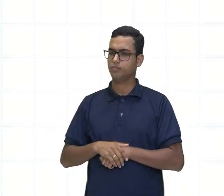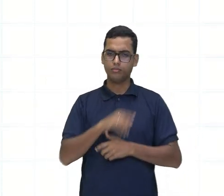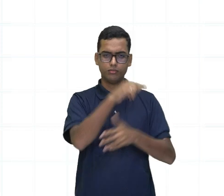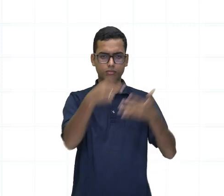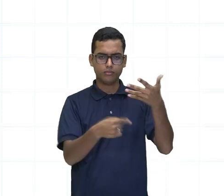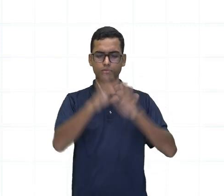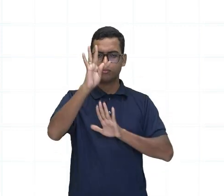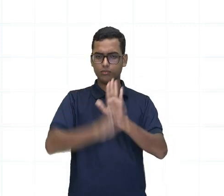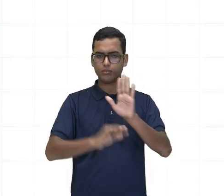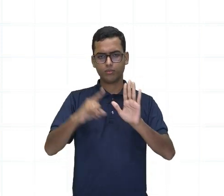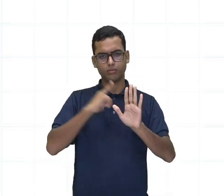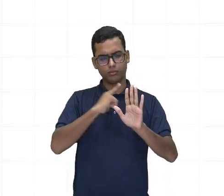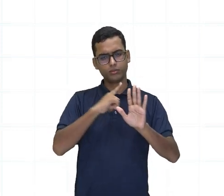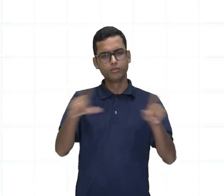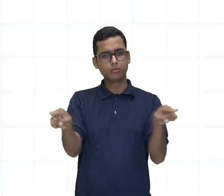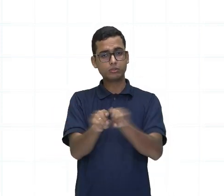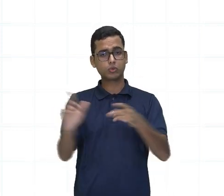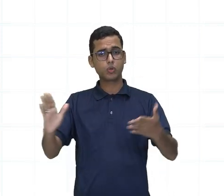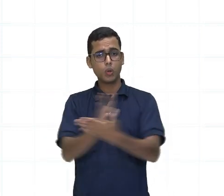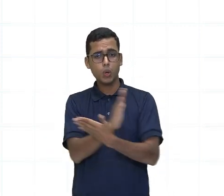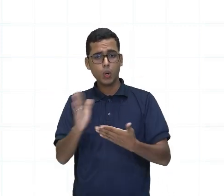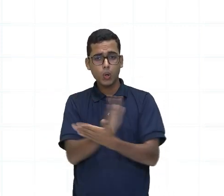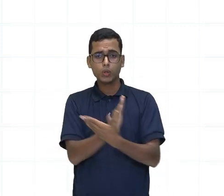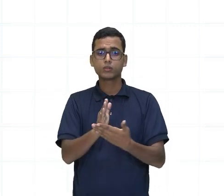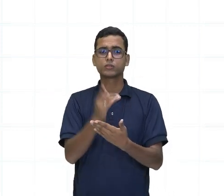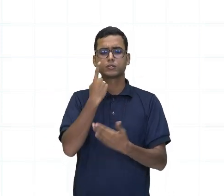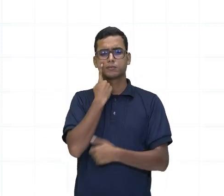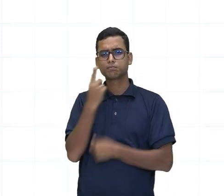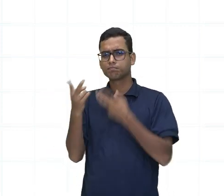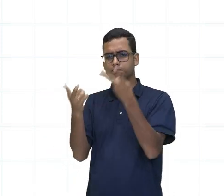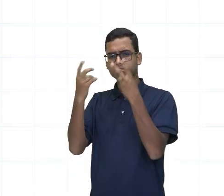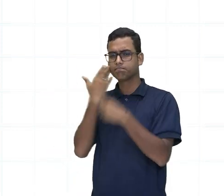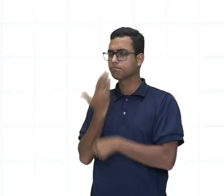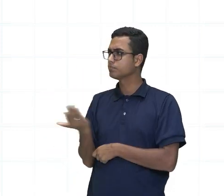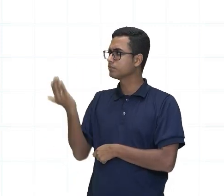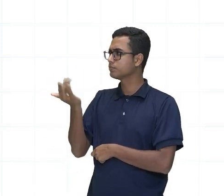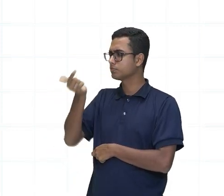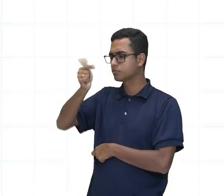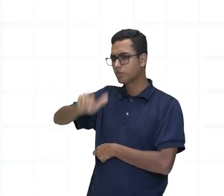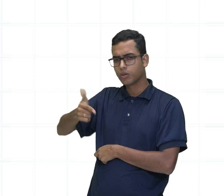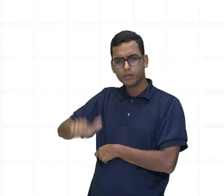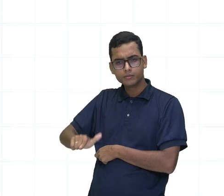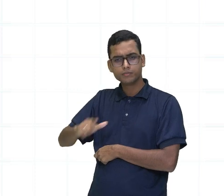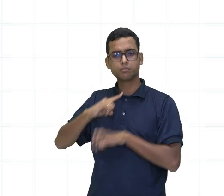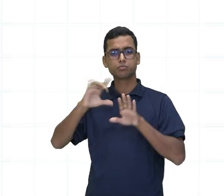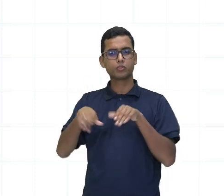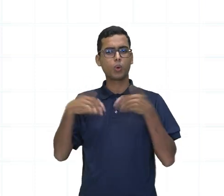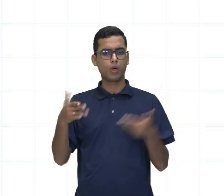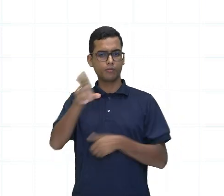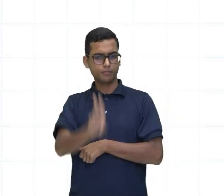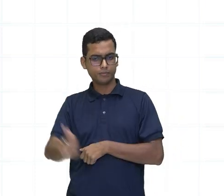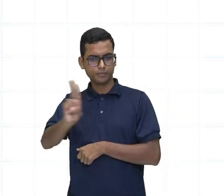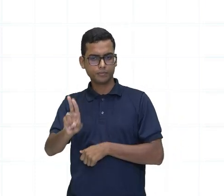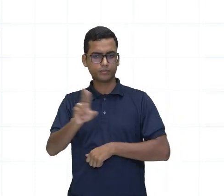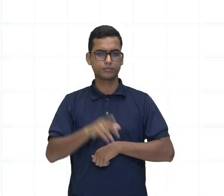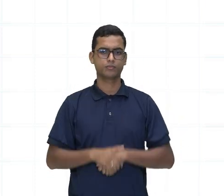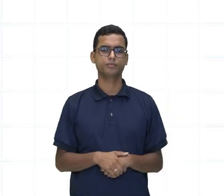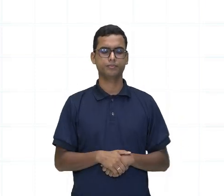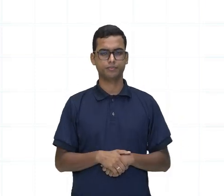ou seja, algumas delas vão se repetir. Quais são as que você vai utilizar?